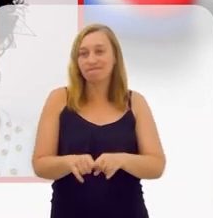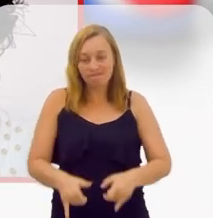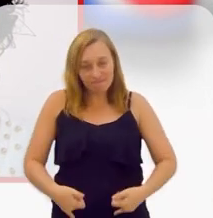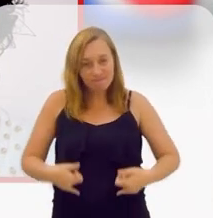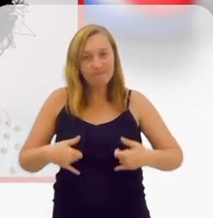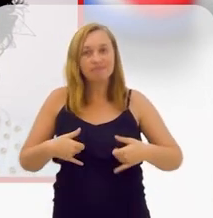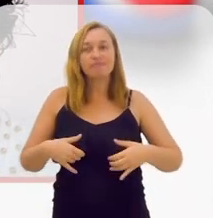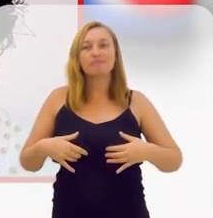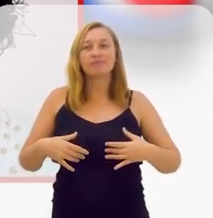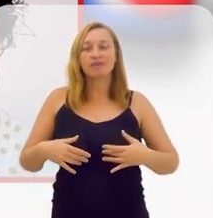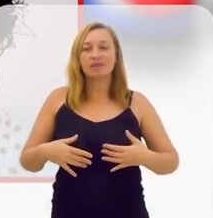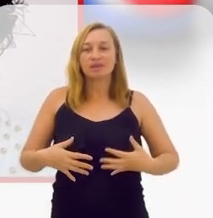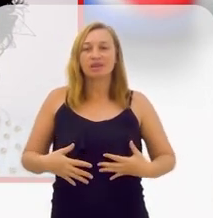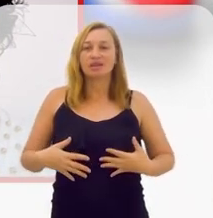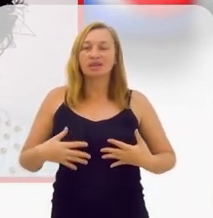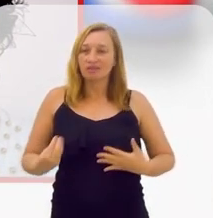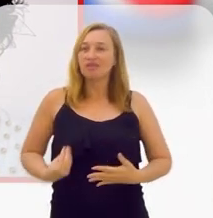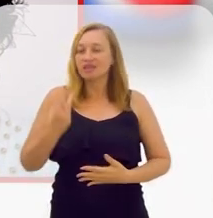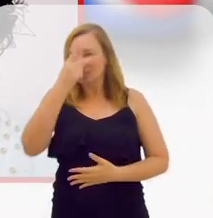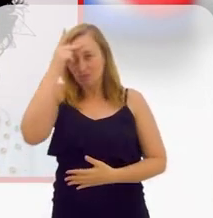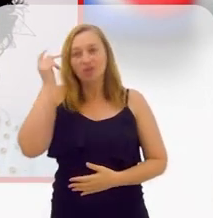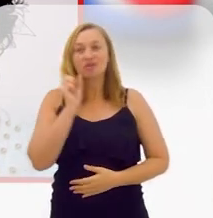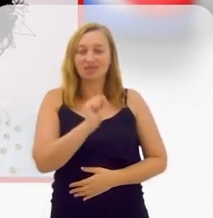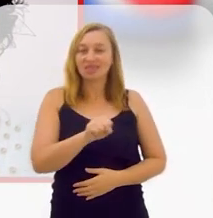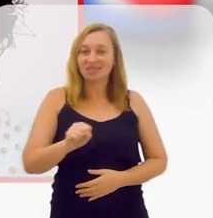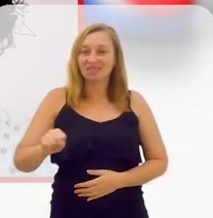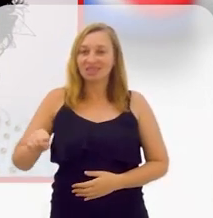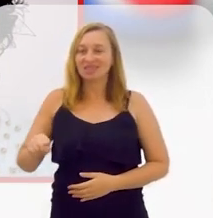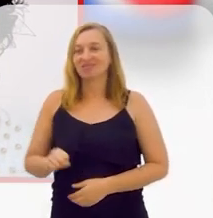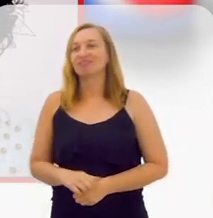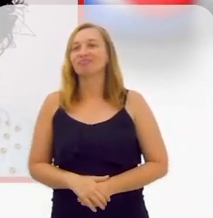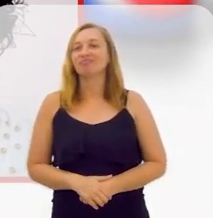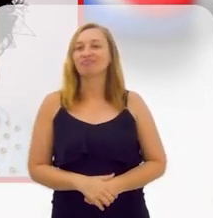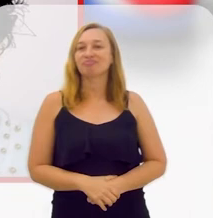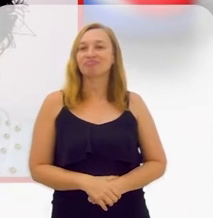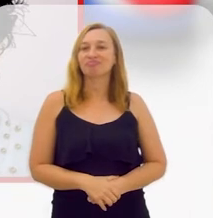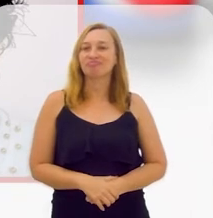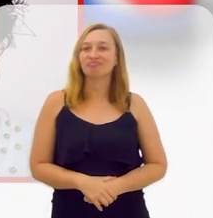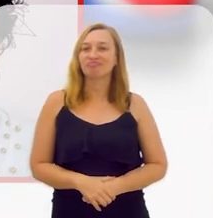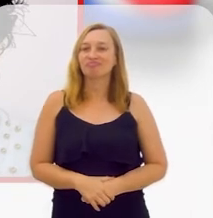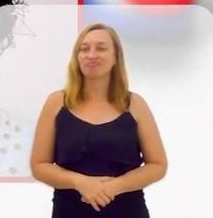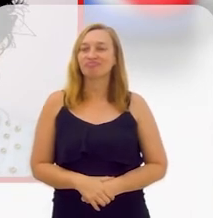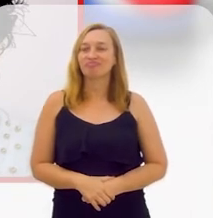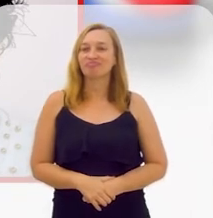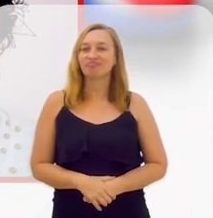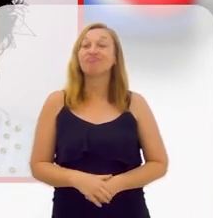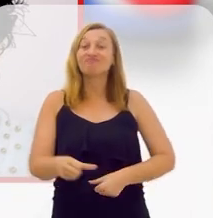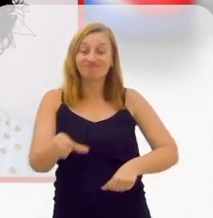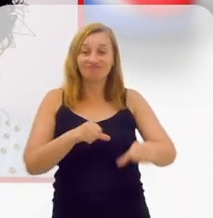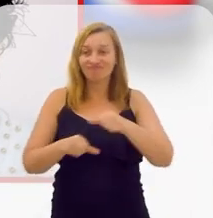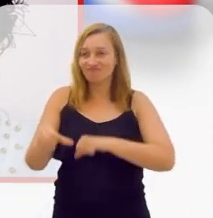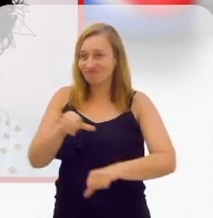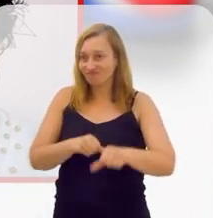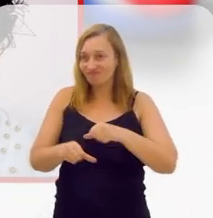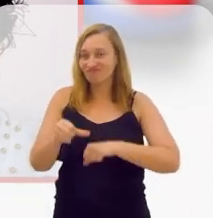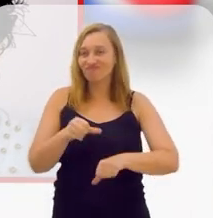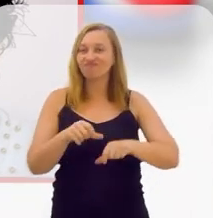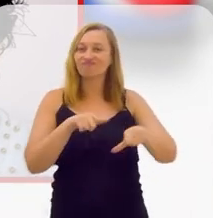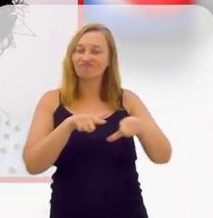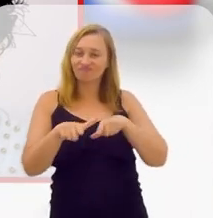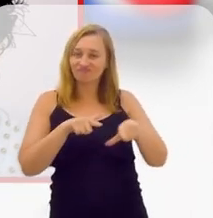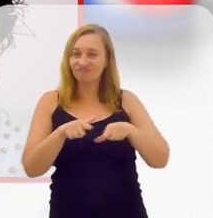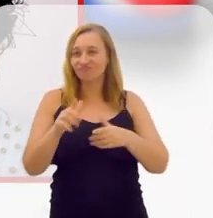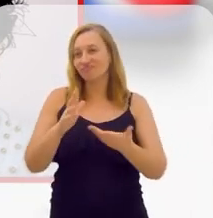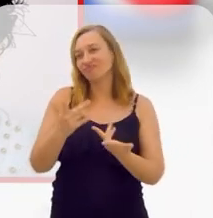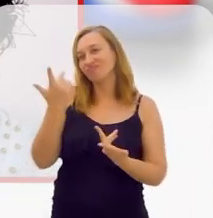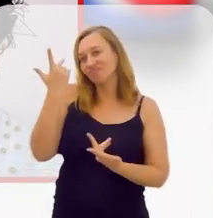na autoestima aí das pessoas, né, Muito, Verônica? muito, muito, muito mesmo. Até na troca dos fazeres,